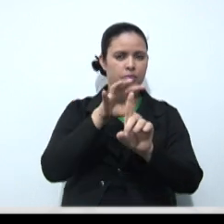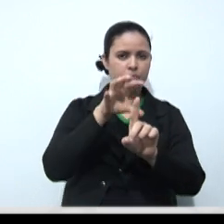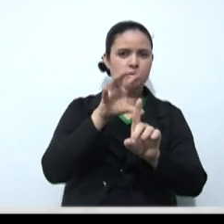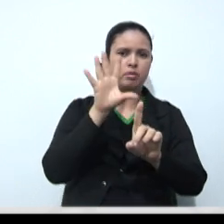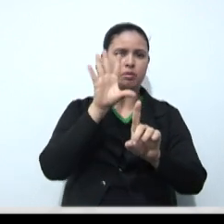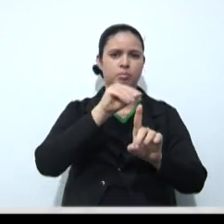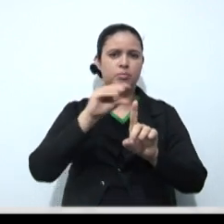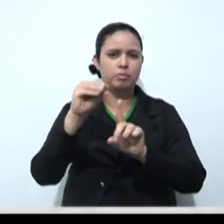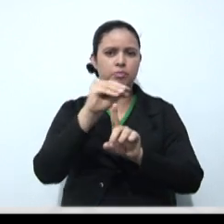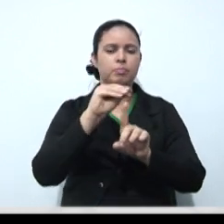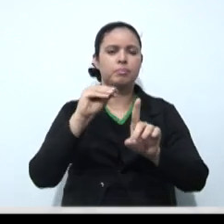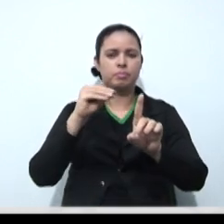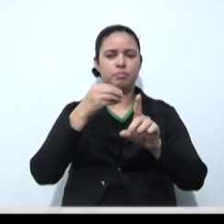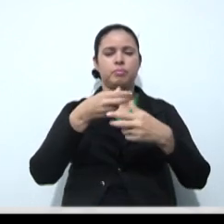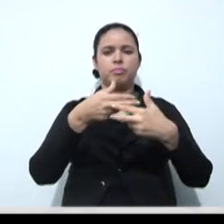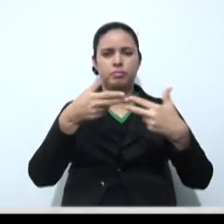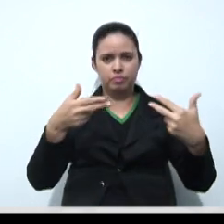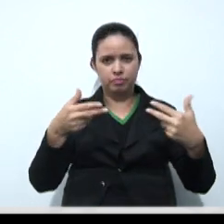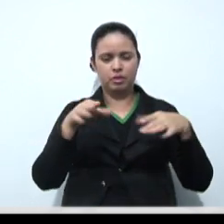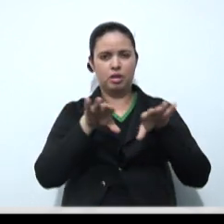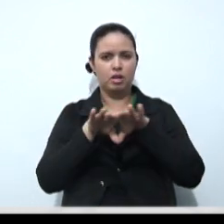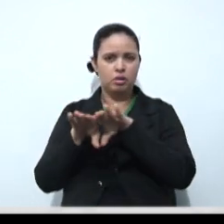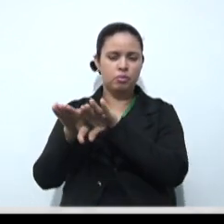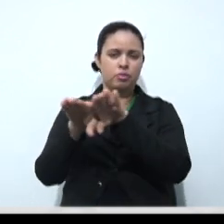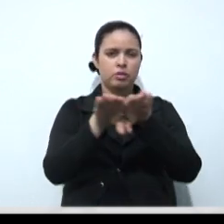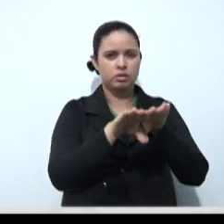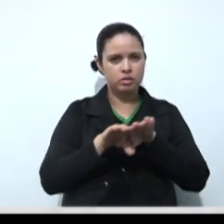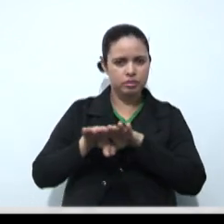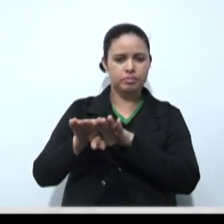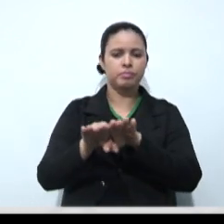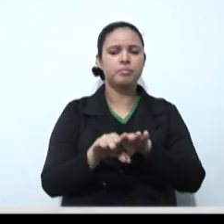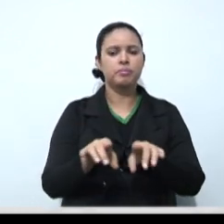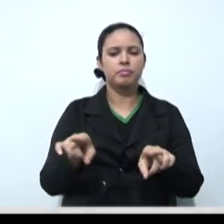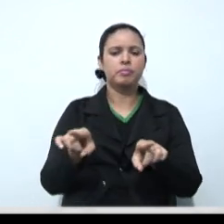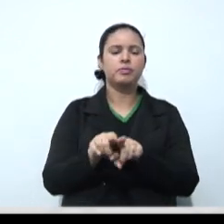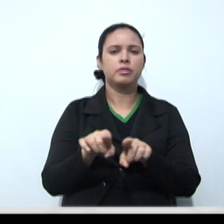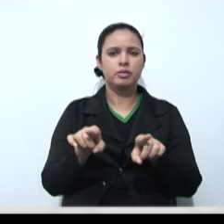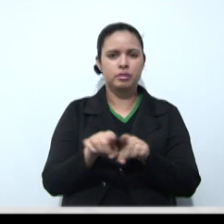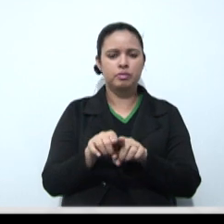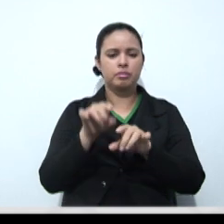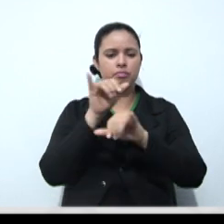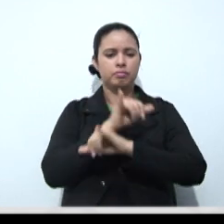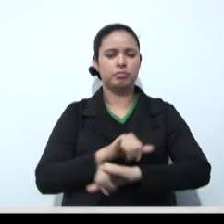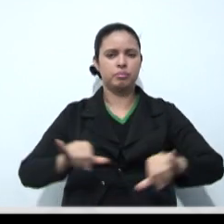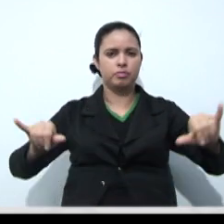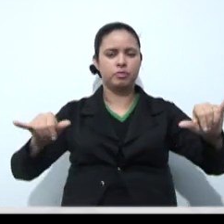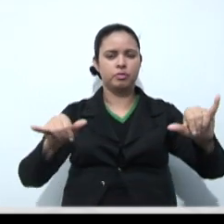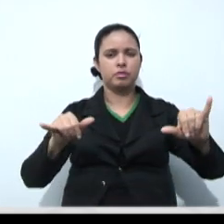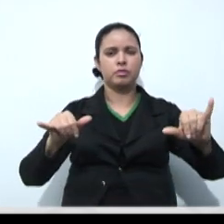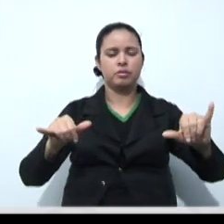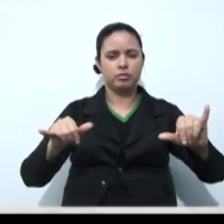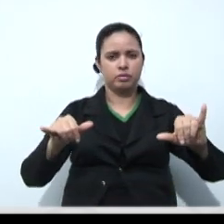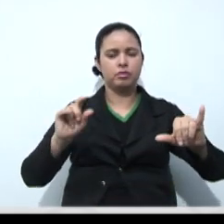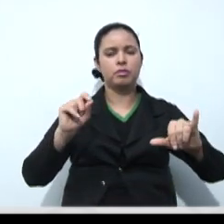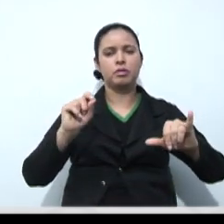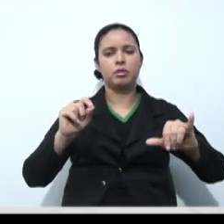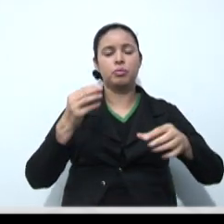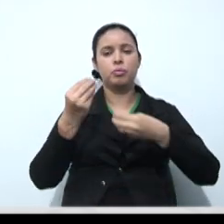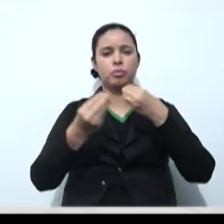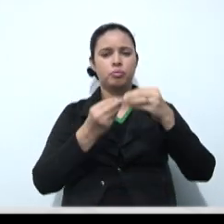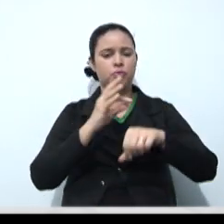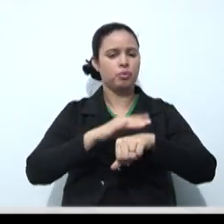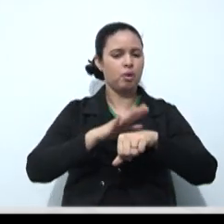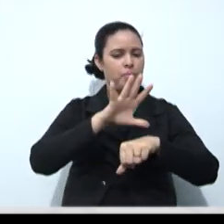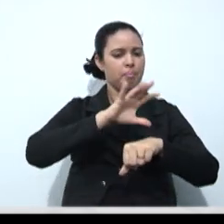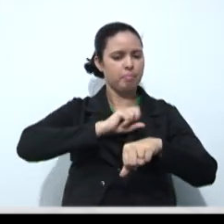a equidade do trabalho, além de campanhas que alertem sobre formas de contágio e prevenção às doenças